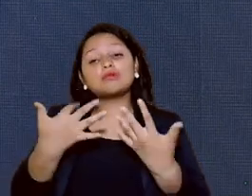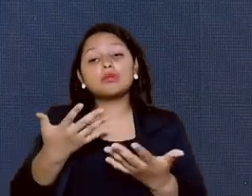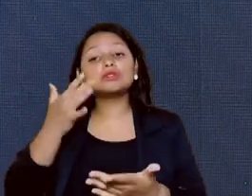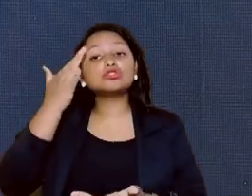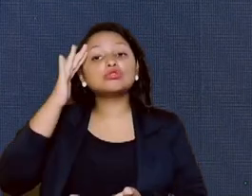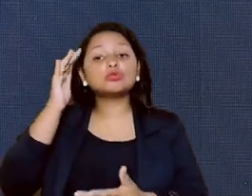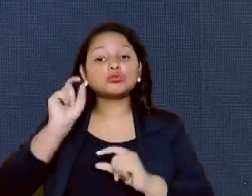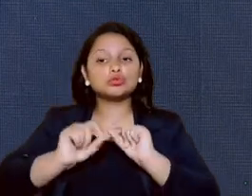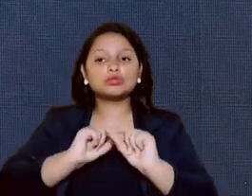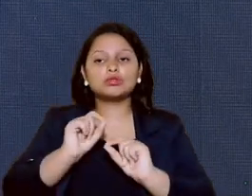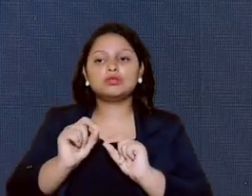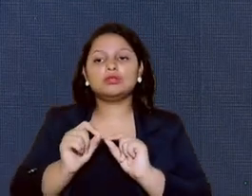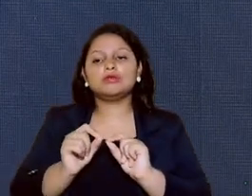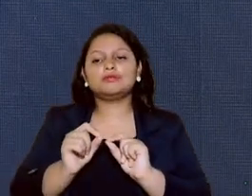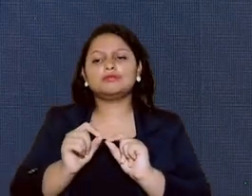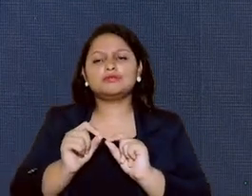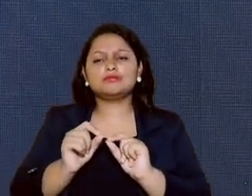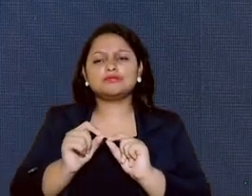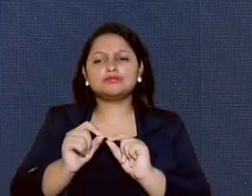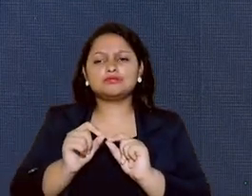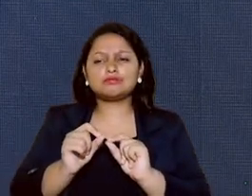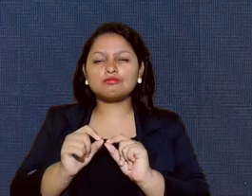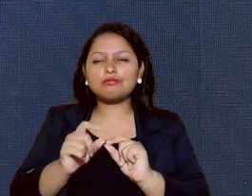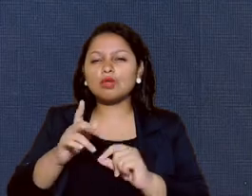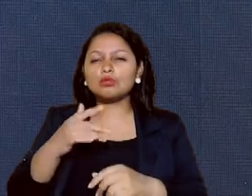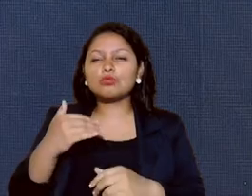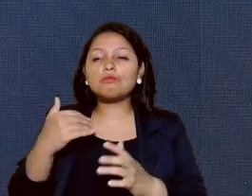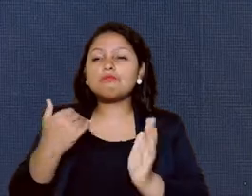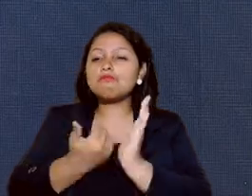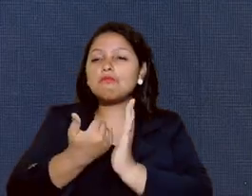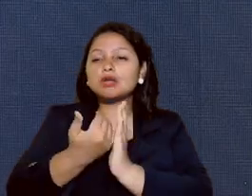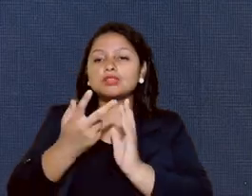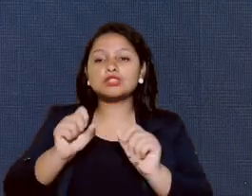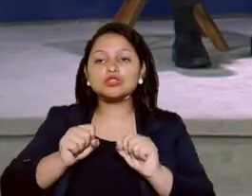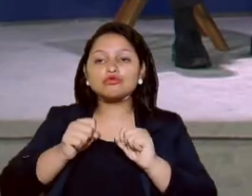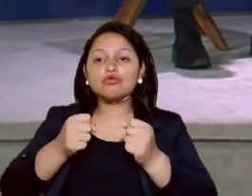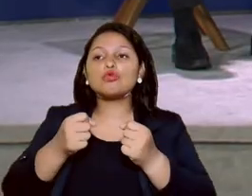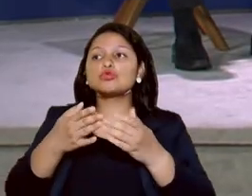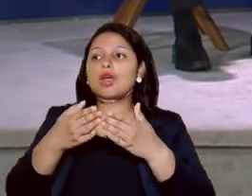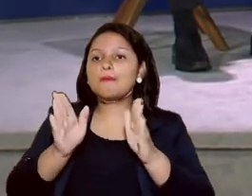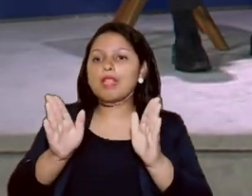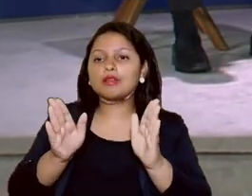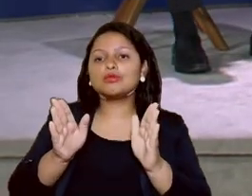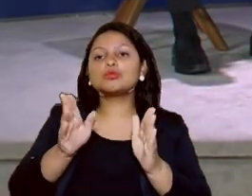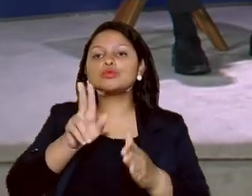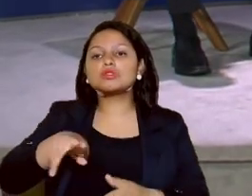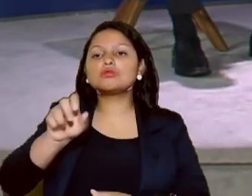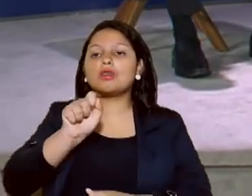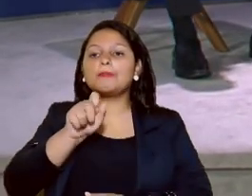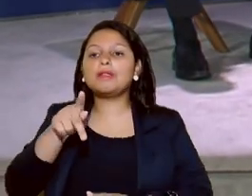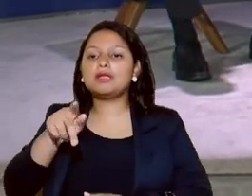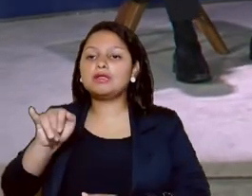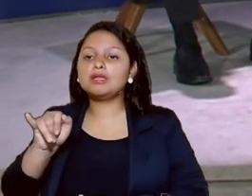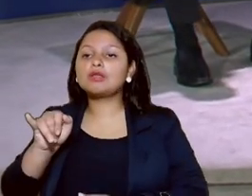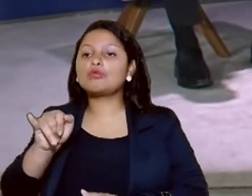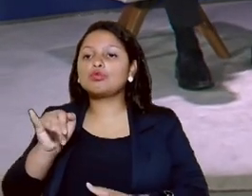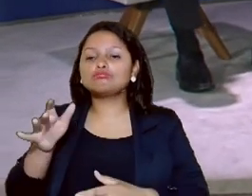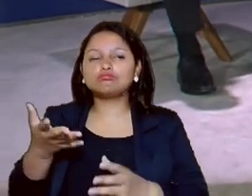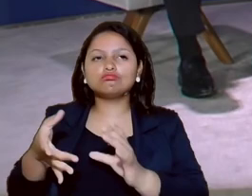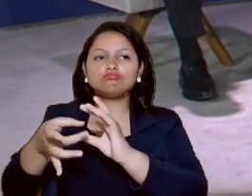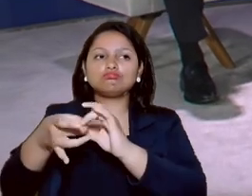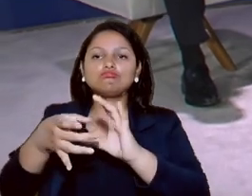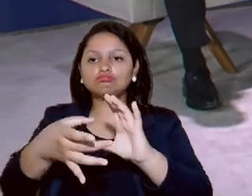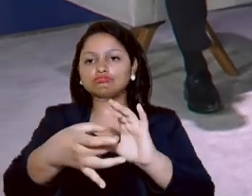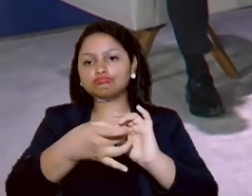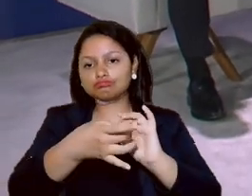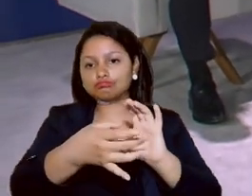mais data centro que você for quanto mais você tiver o teu sistema aberto viapi com outros parceiros você consegue solucionar mais